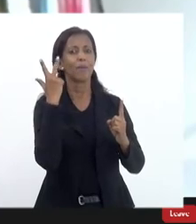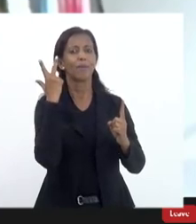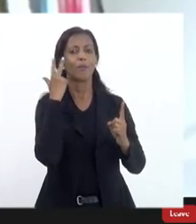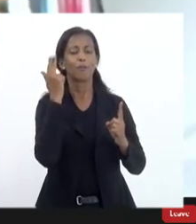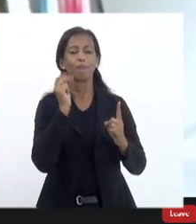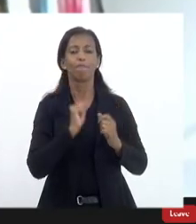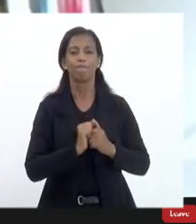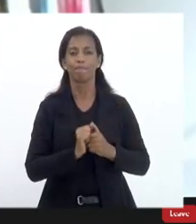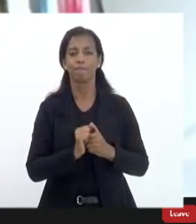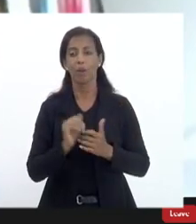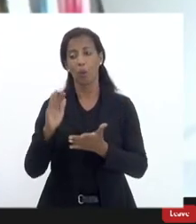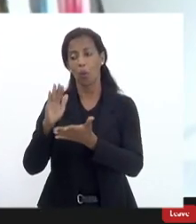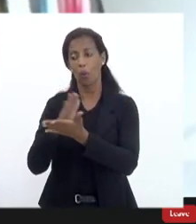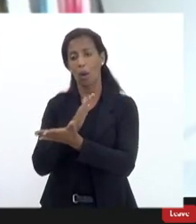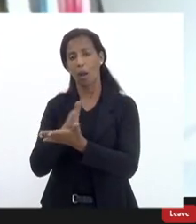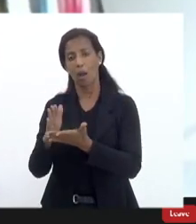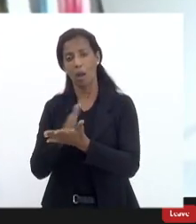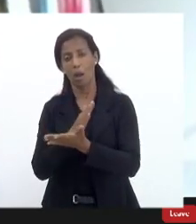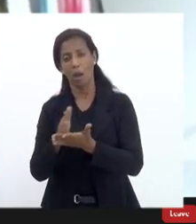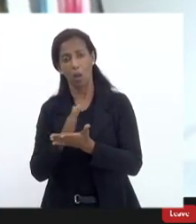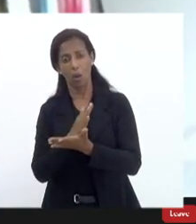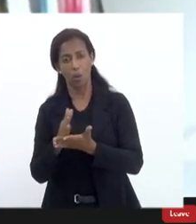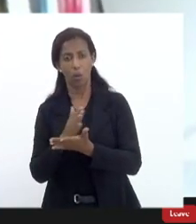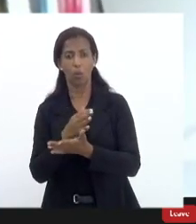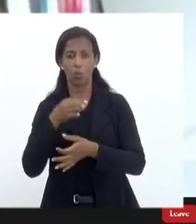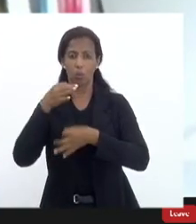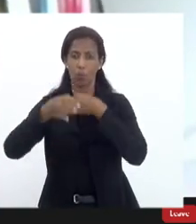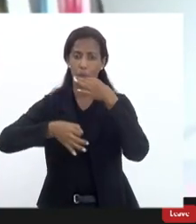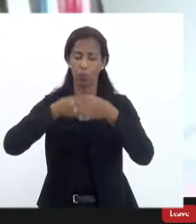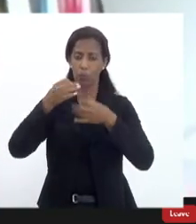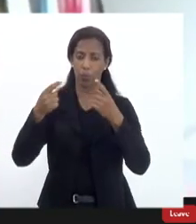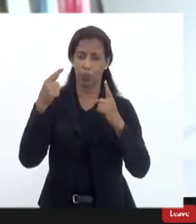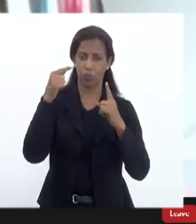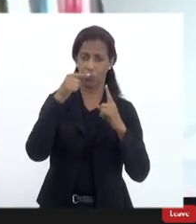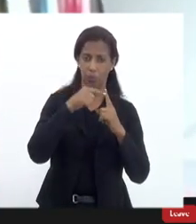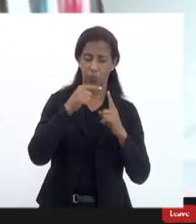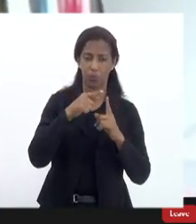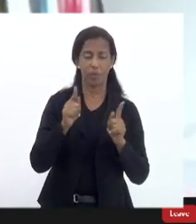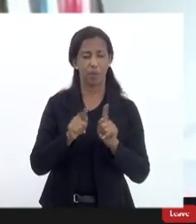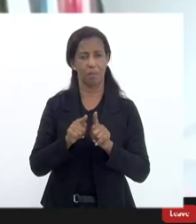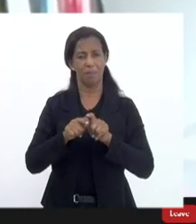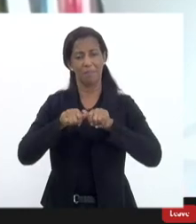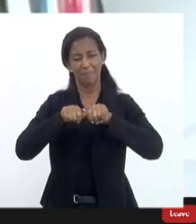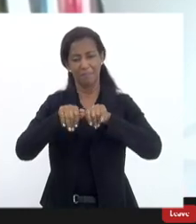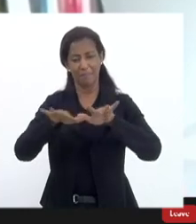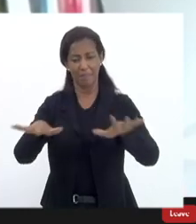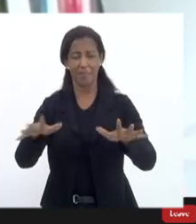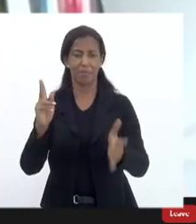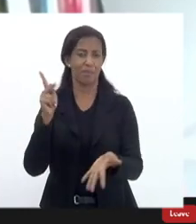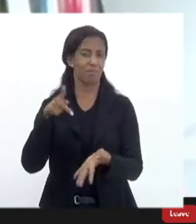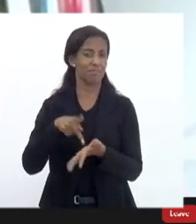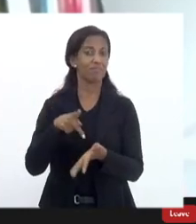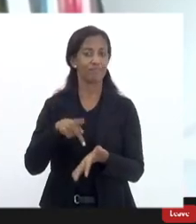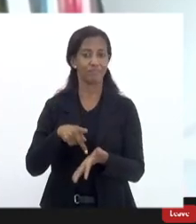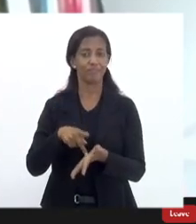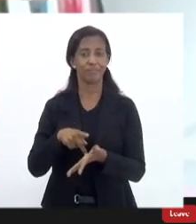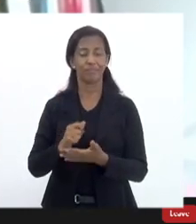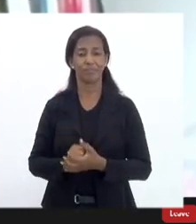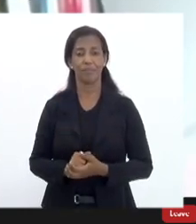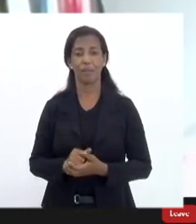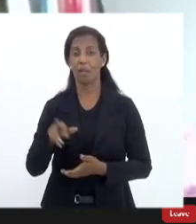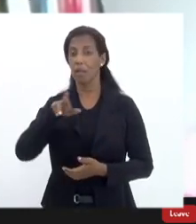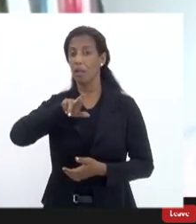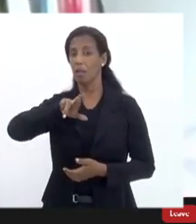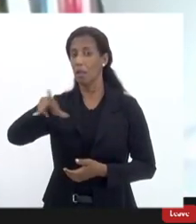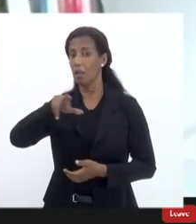né? Ou algumas questões que são comuns. Sem dúvida alguma, a pandemia é uma realidade, não é? Não